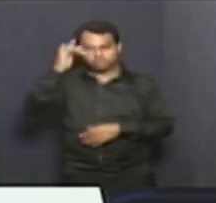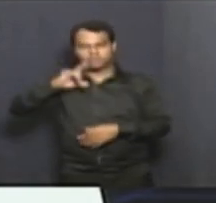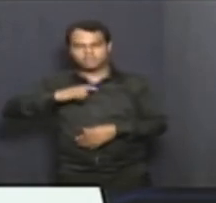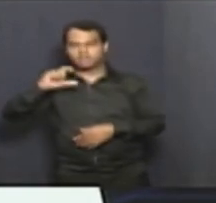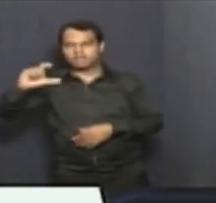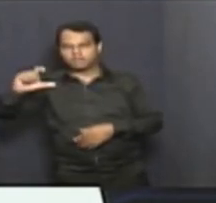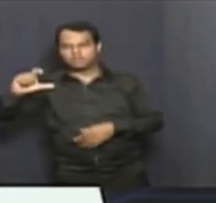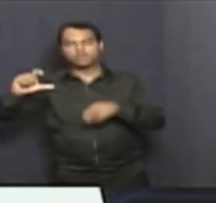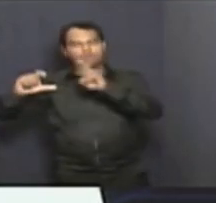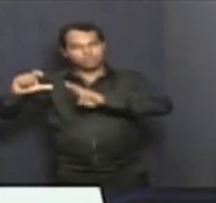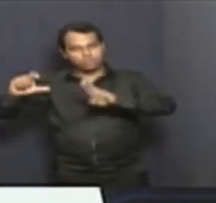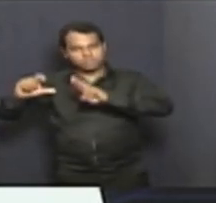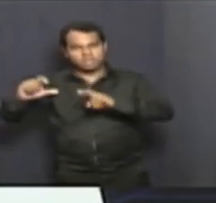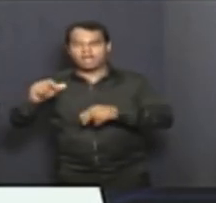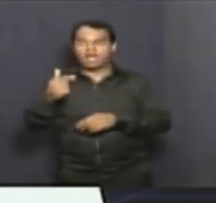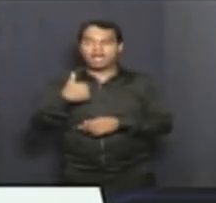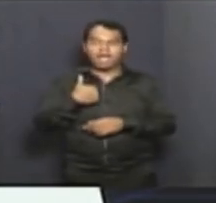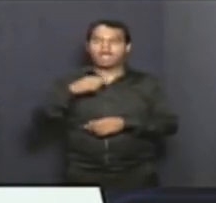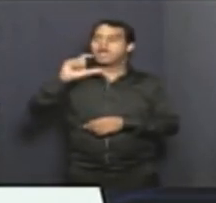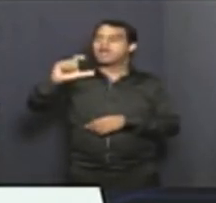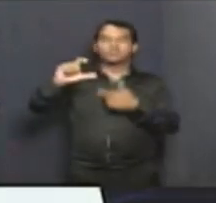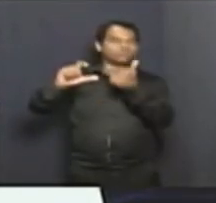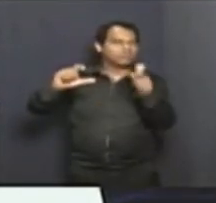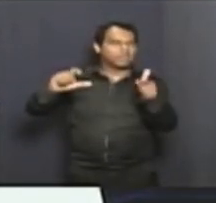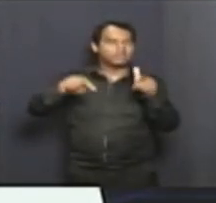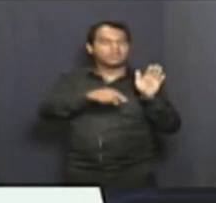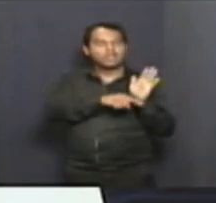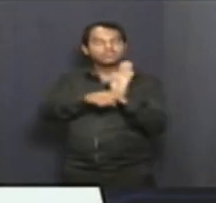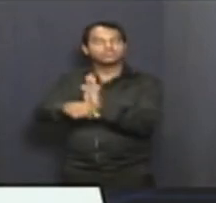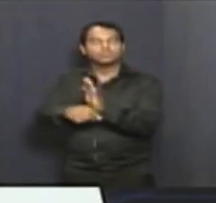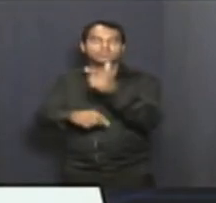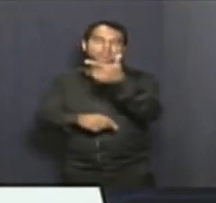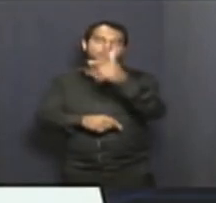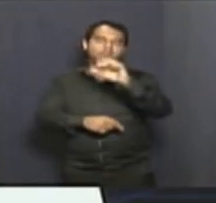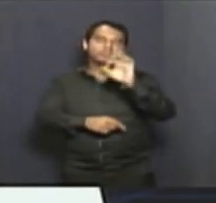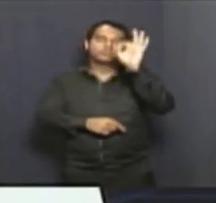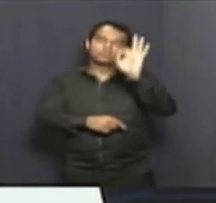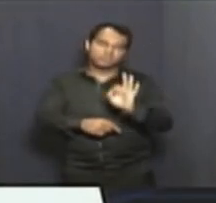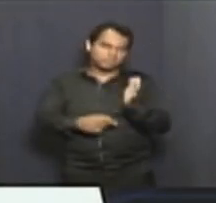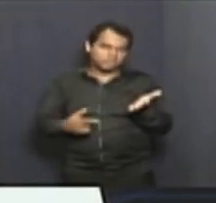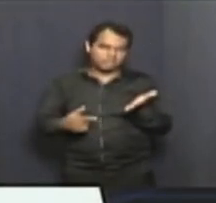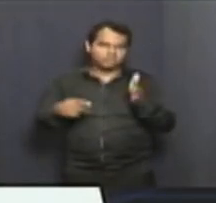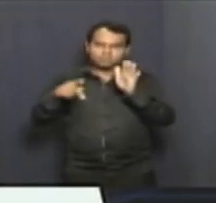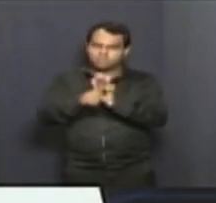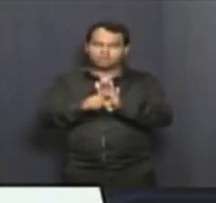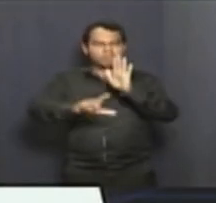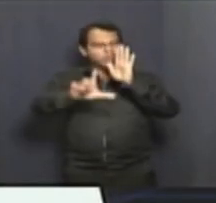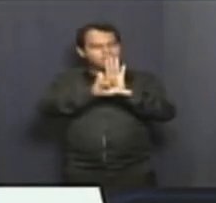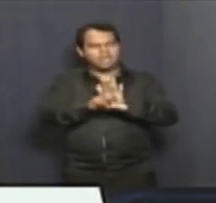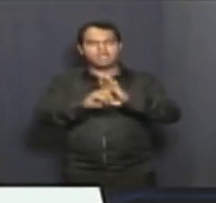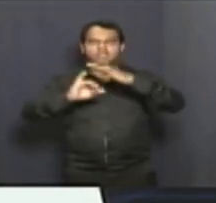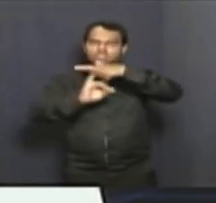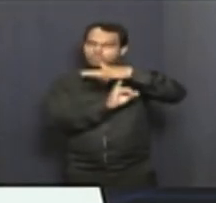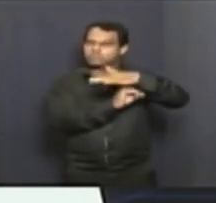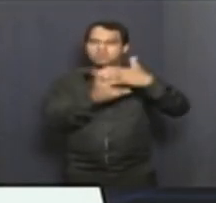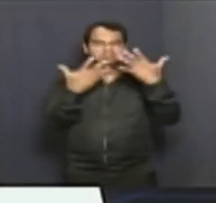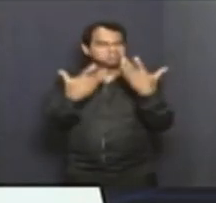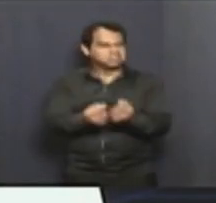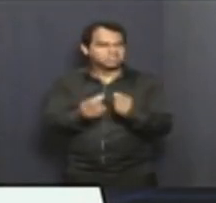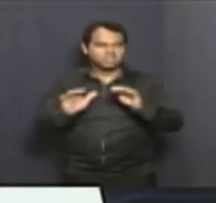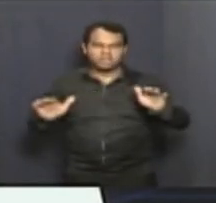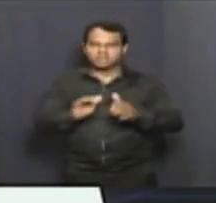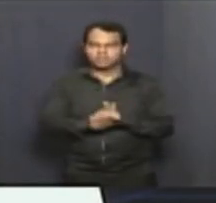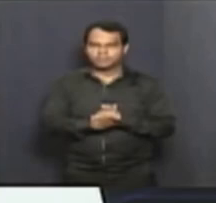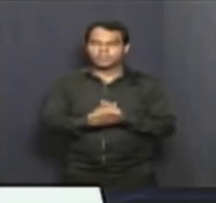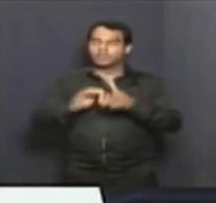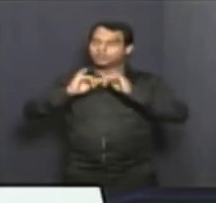nenhuma ajuda e isso foi definido que o mesmo regulamento utilizado pelas instituições e por outros poderes então eu quero